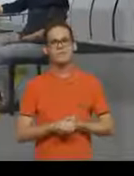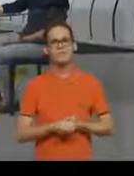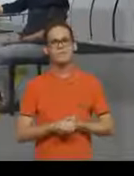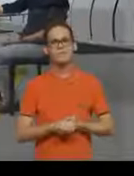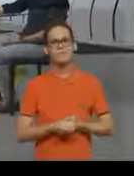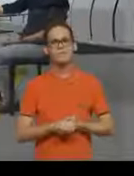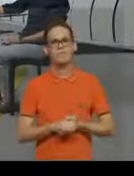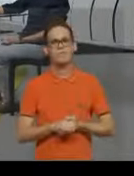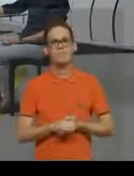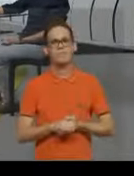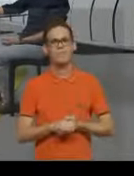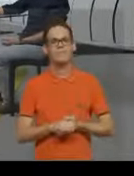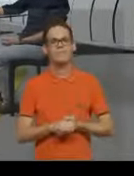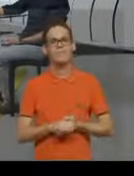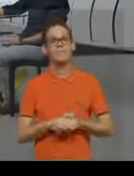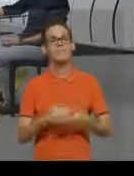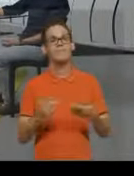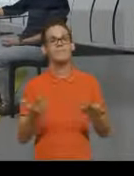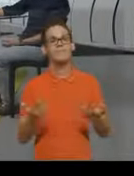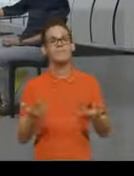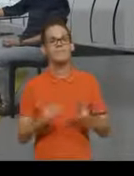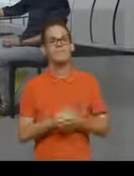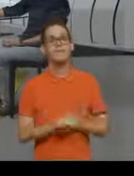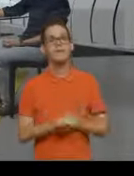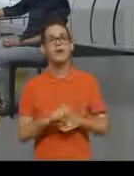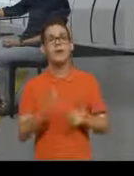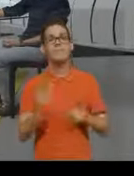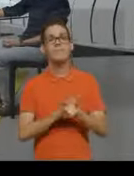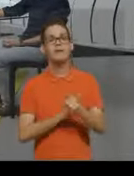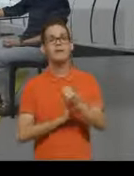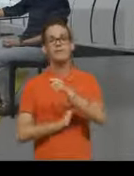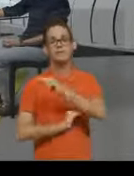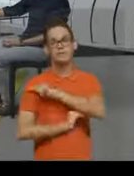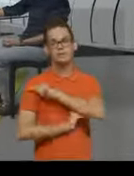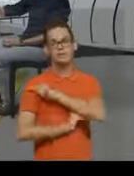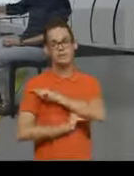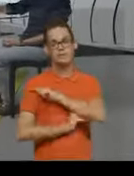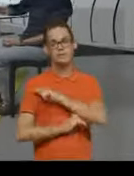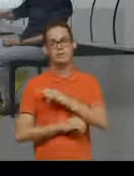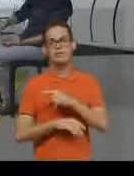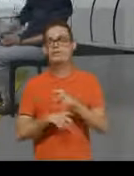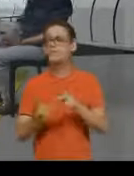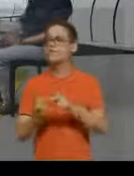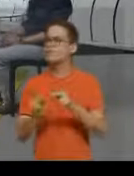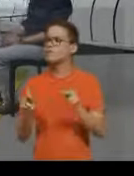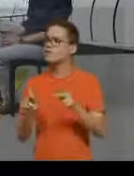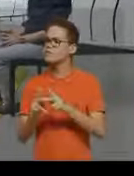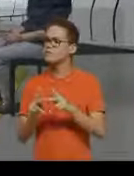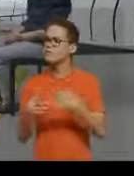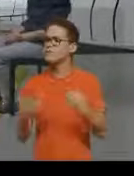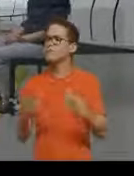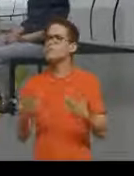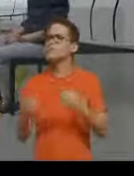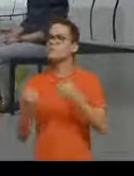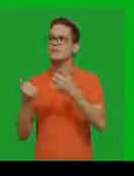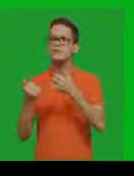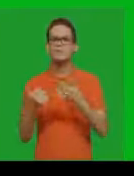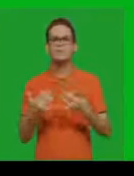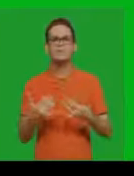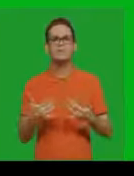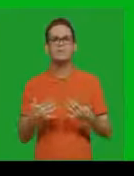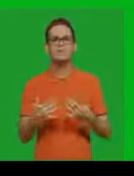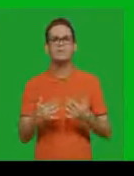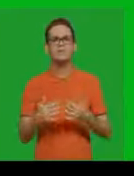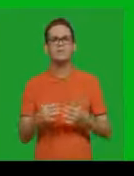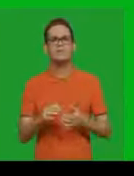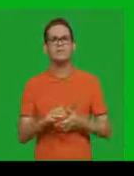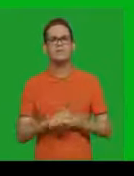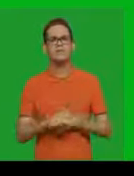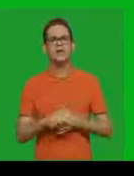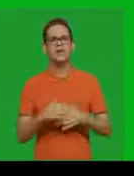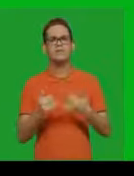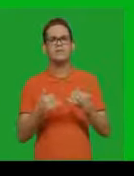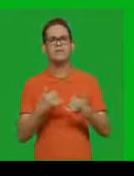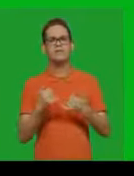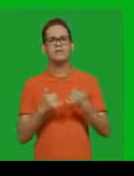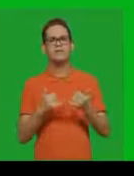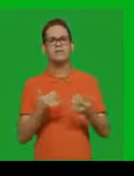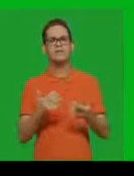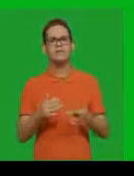lá. Uma pergunta do 7º ano. Professor, você falou sobre Turkey Trot. O que